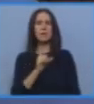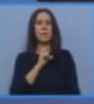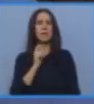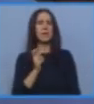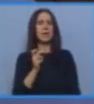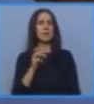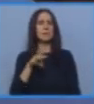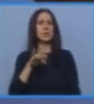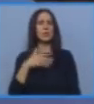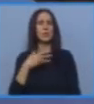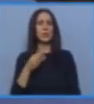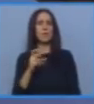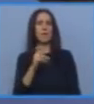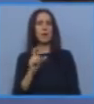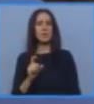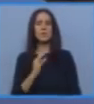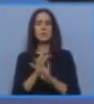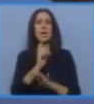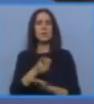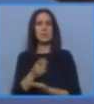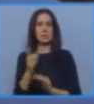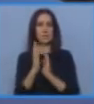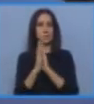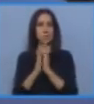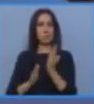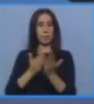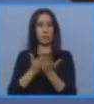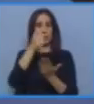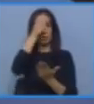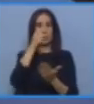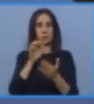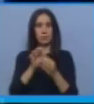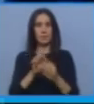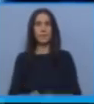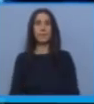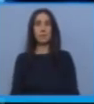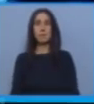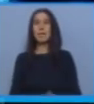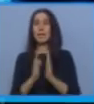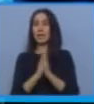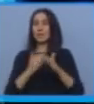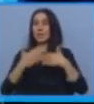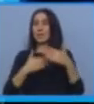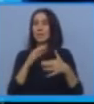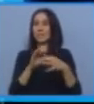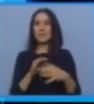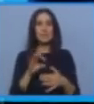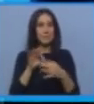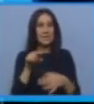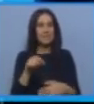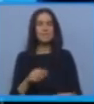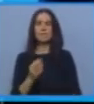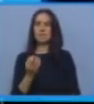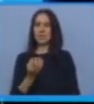que celebração é esta que a liturgia propõe para este domingo? Tem tudo a ver com a vitalidade da Igreja. Vem daí, não é? Exatamente.